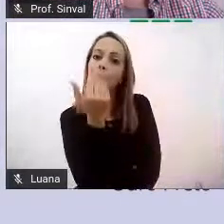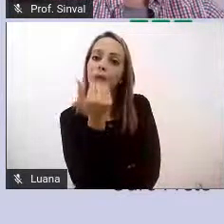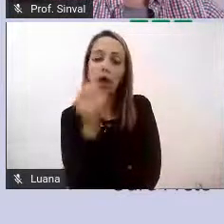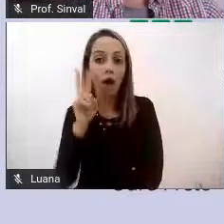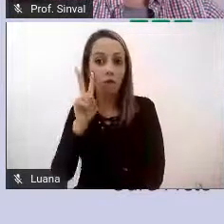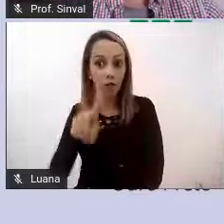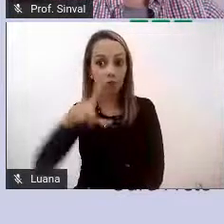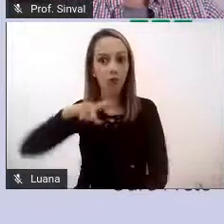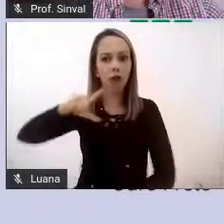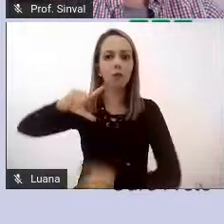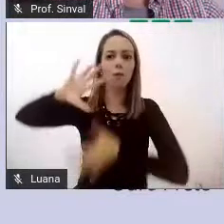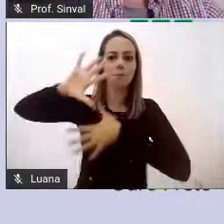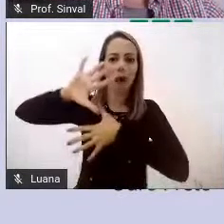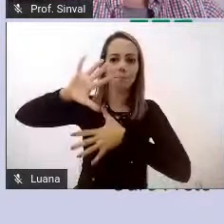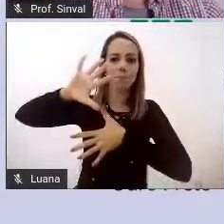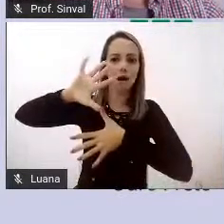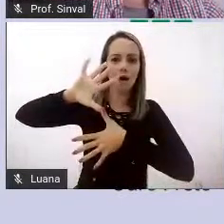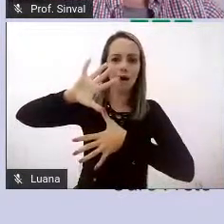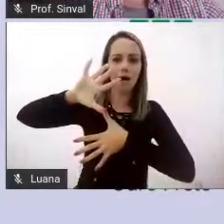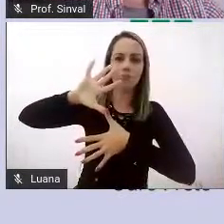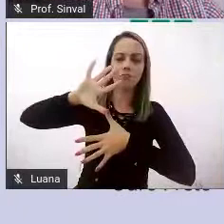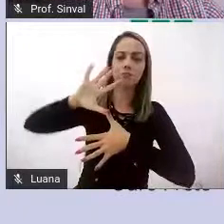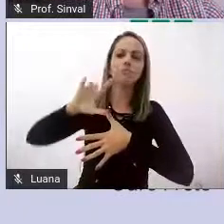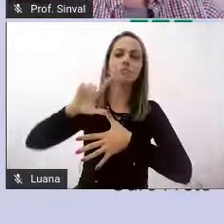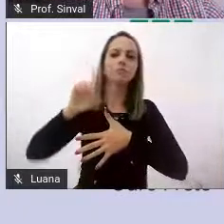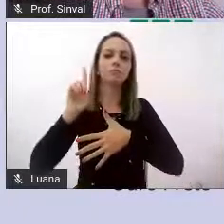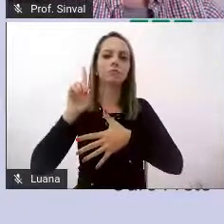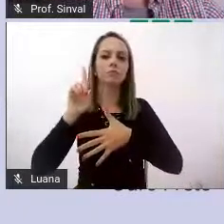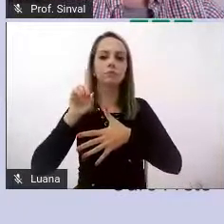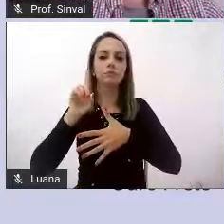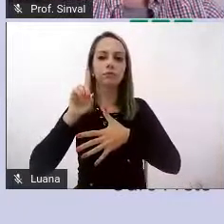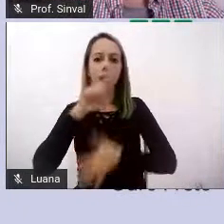é o um mapa do próprio palácio.